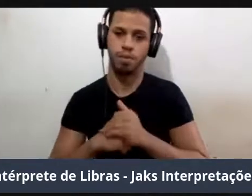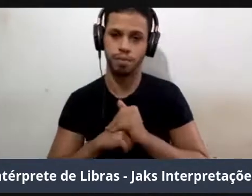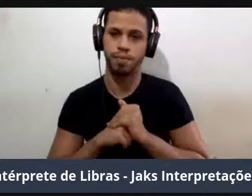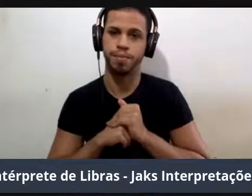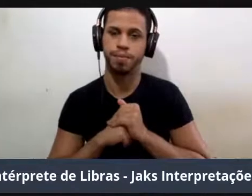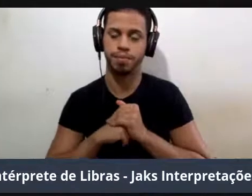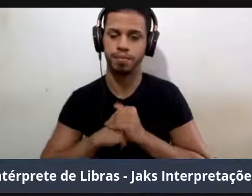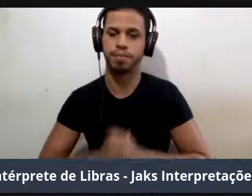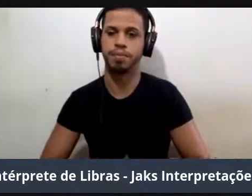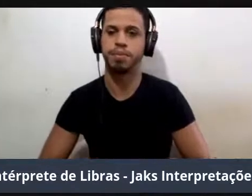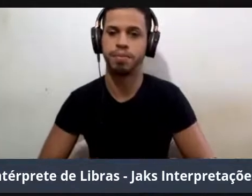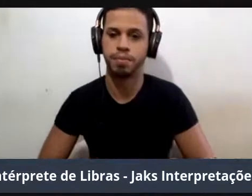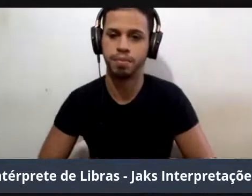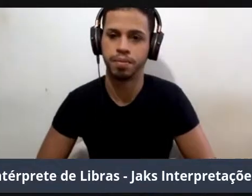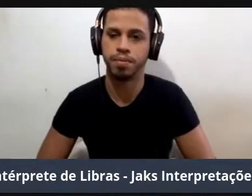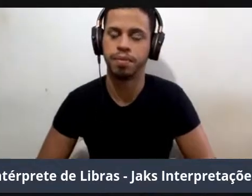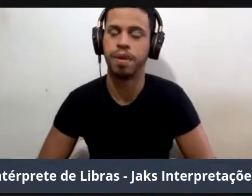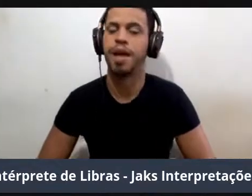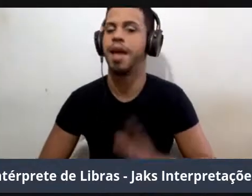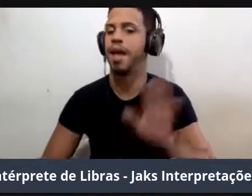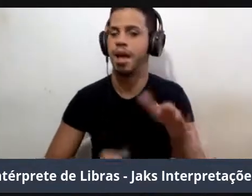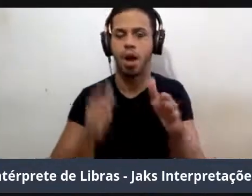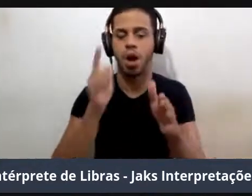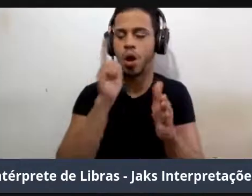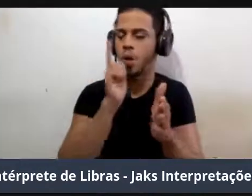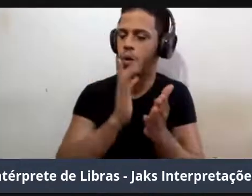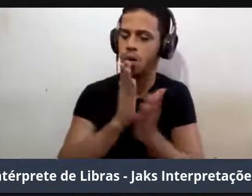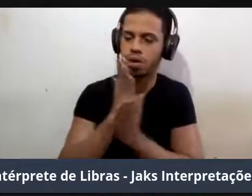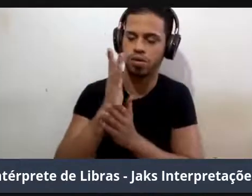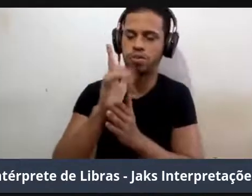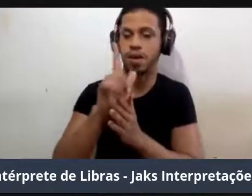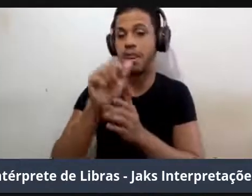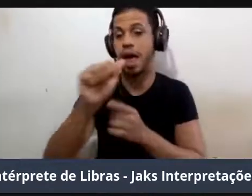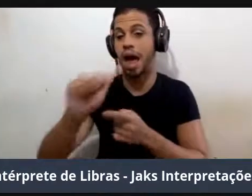uma conquista da associação.